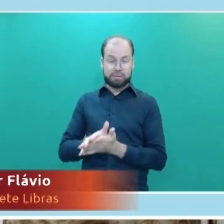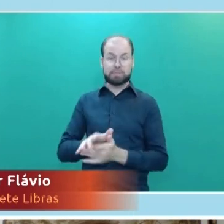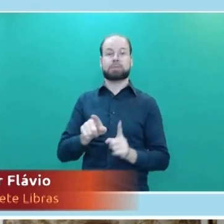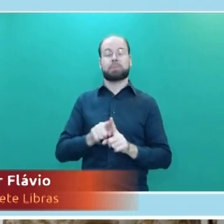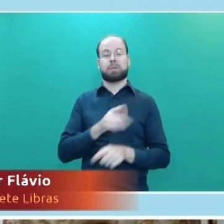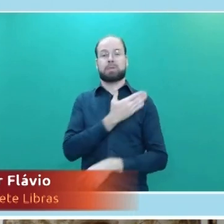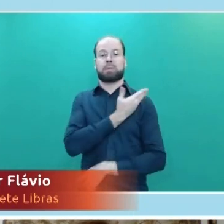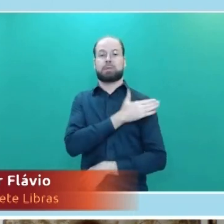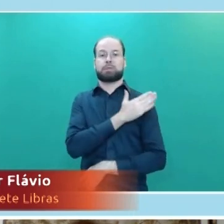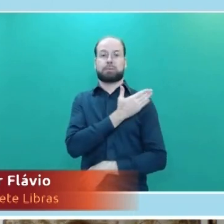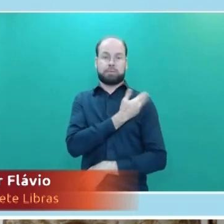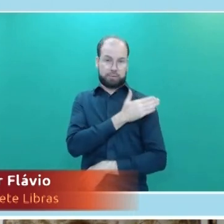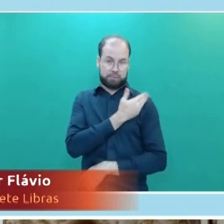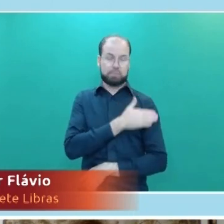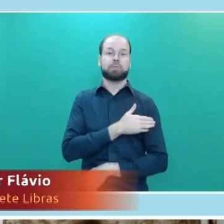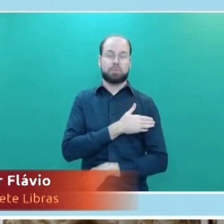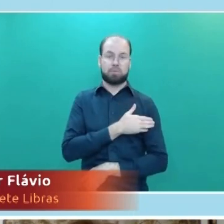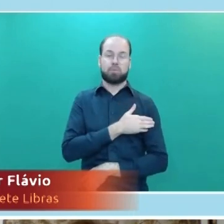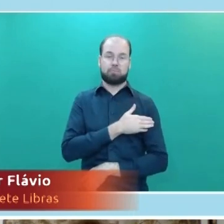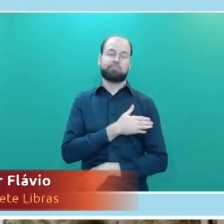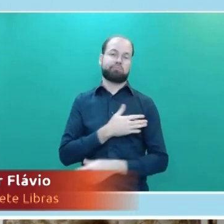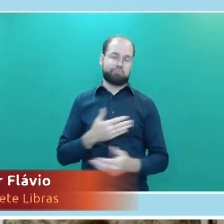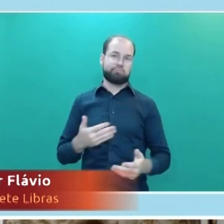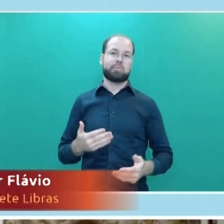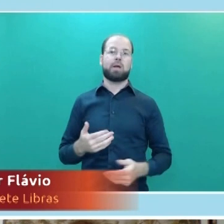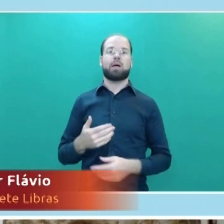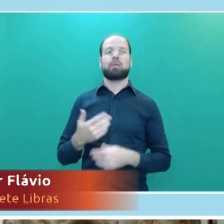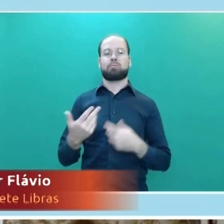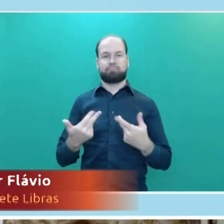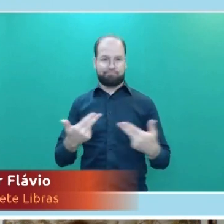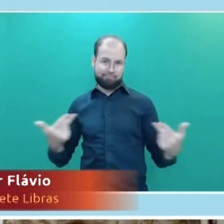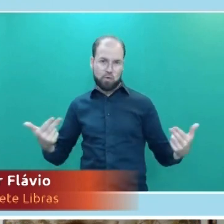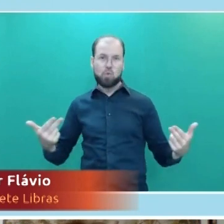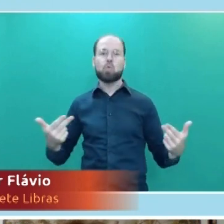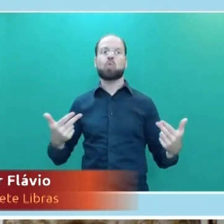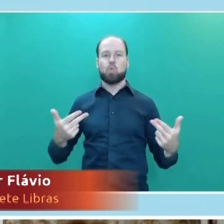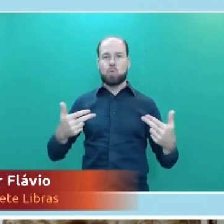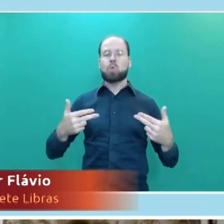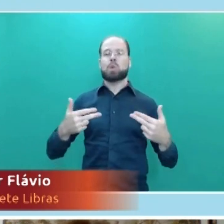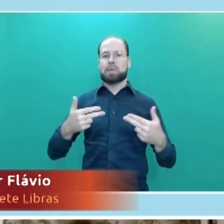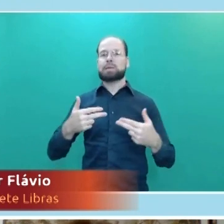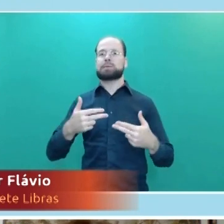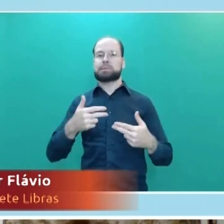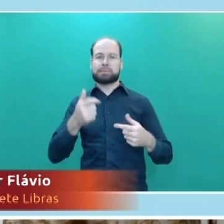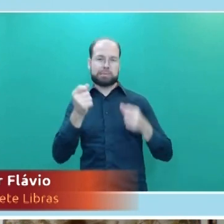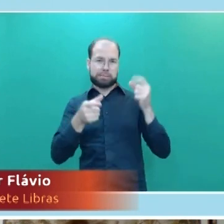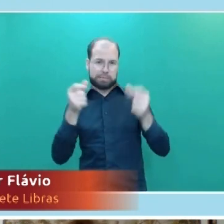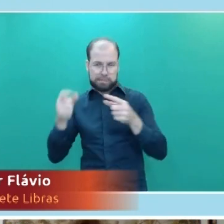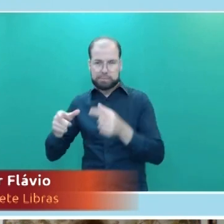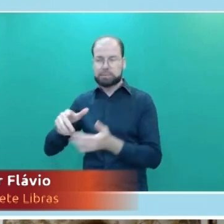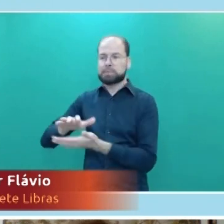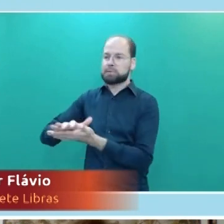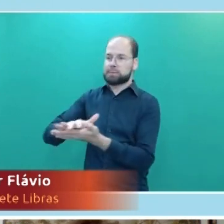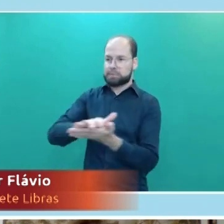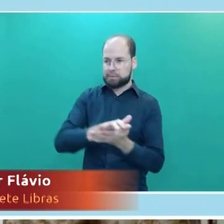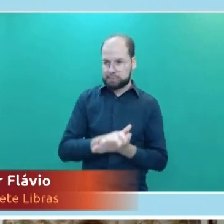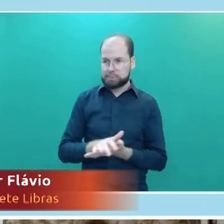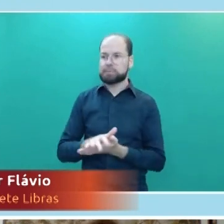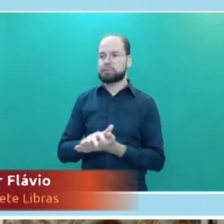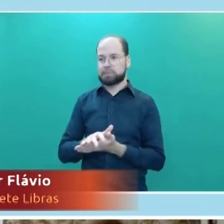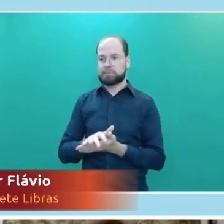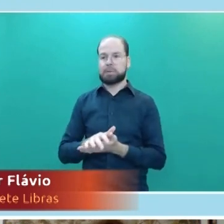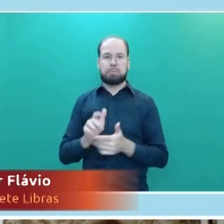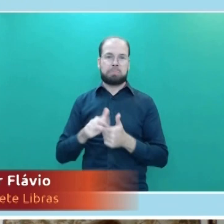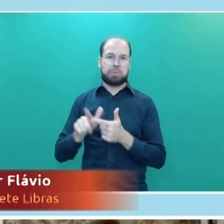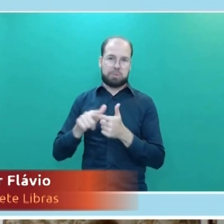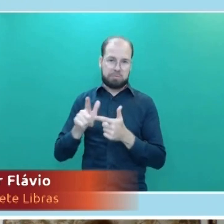discriminação, enfim, misoginia, há uma série de problemas que vão se agravando e que